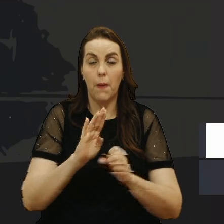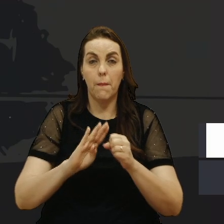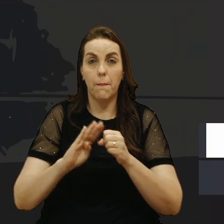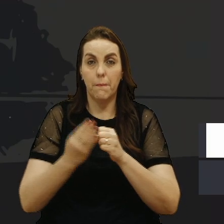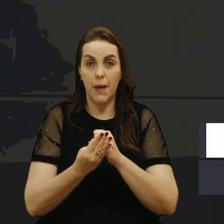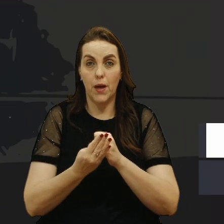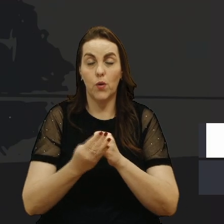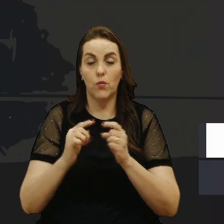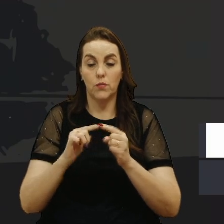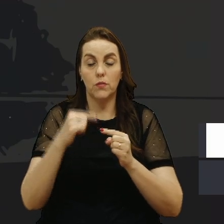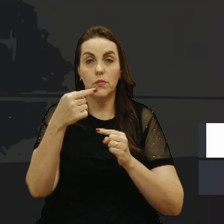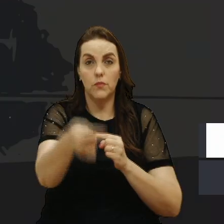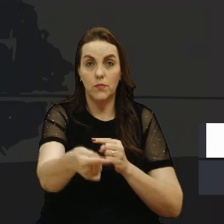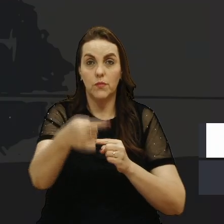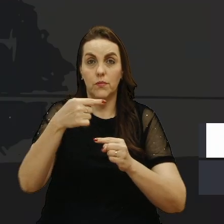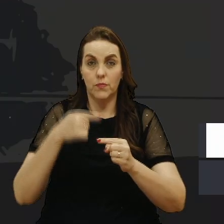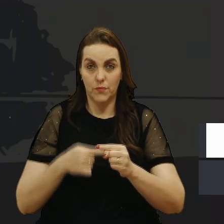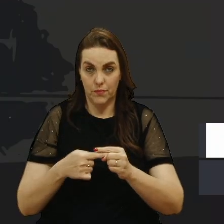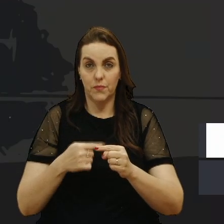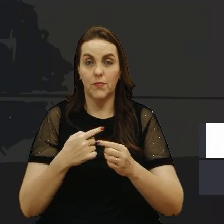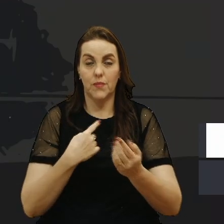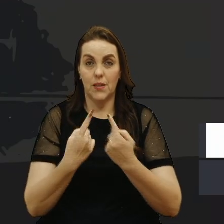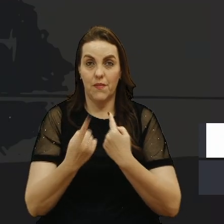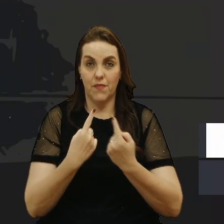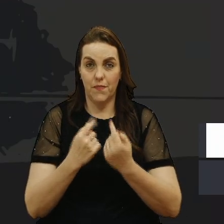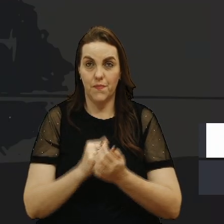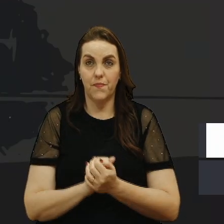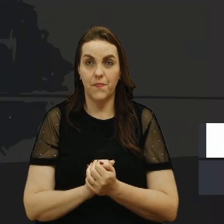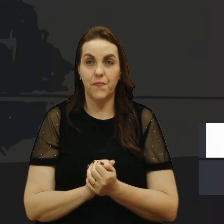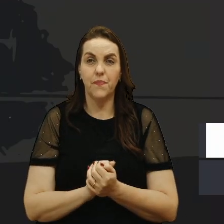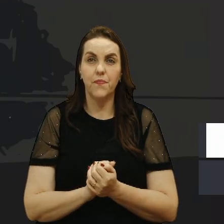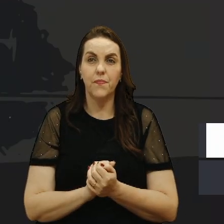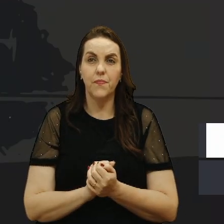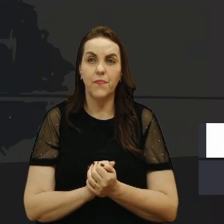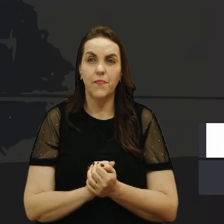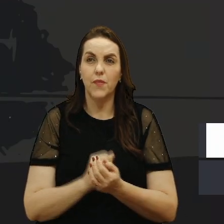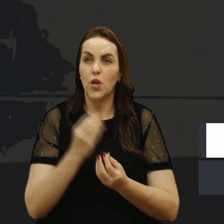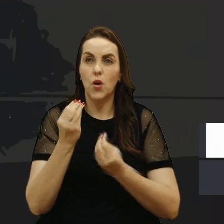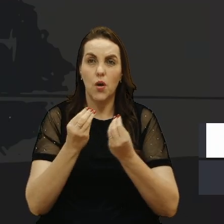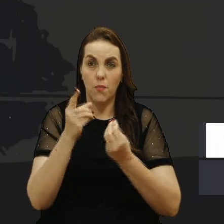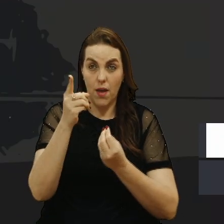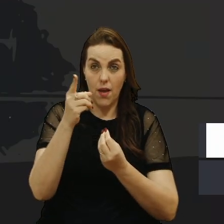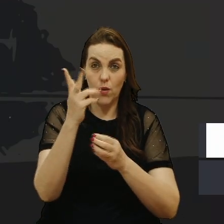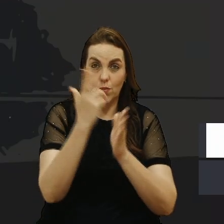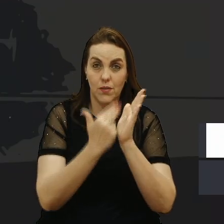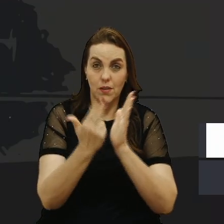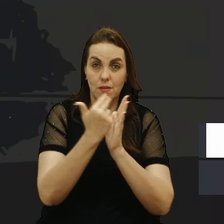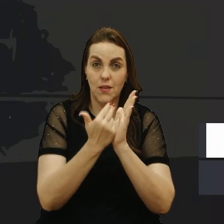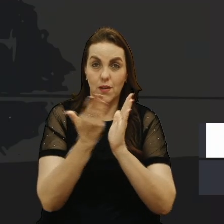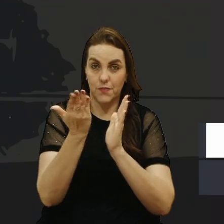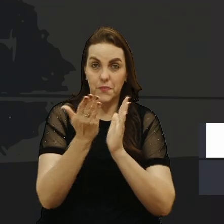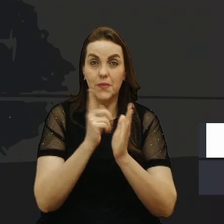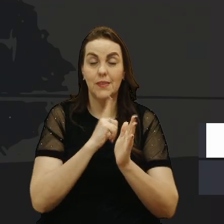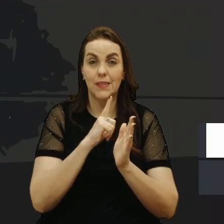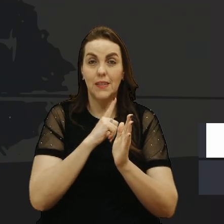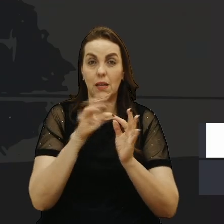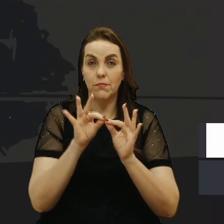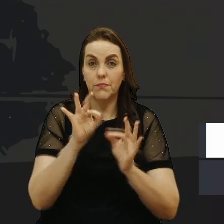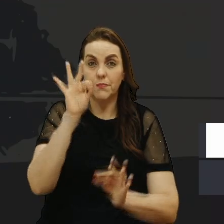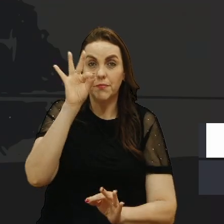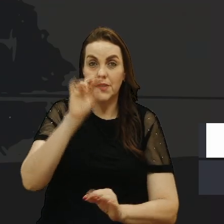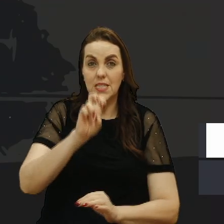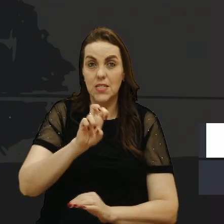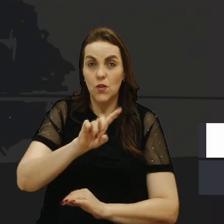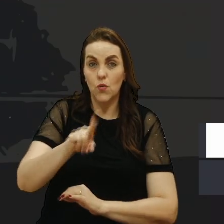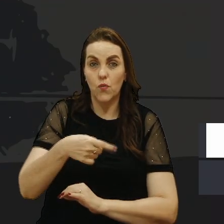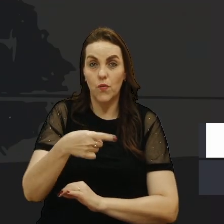lados da rodovia. Pode passar. Que seria essa configuração como está ali, haveria uma altura livre de 5,5 metros,